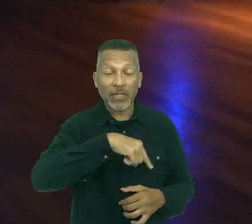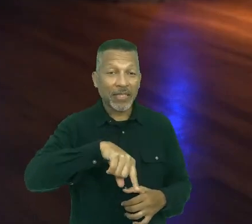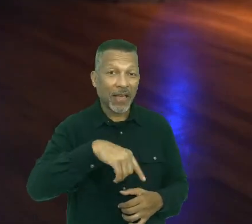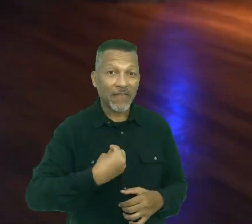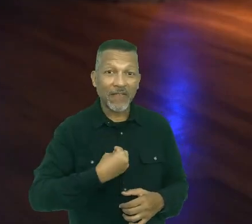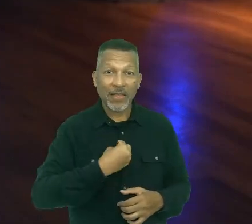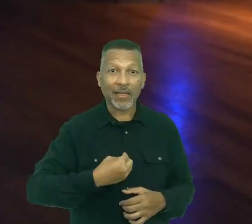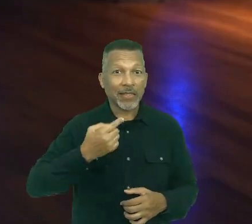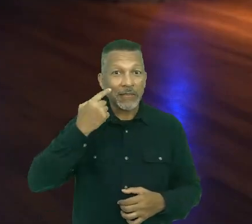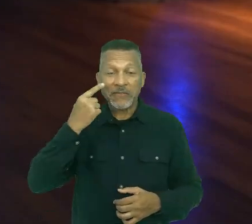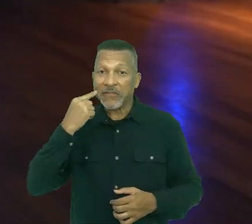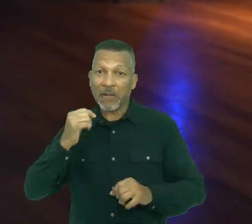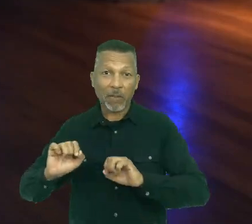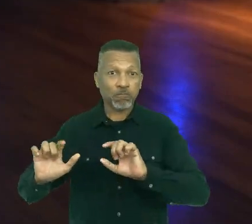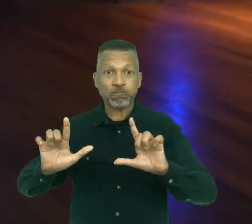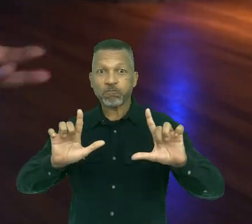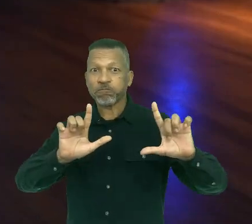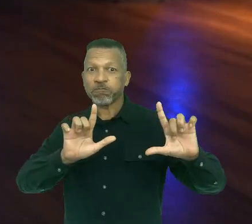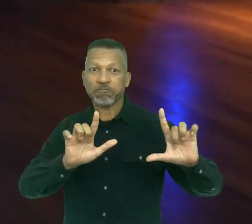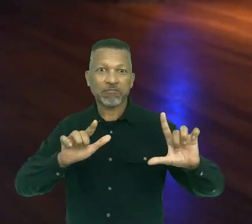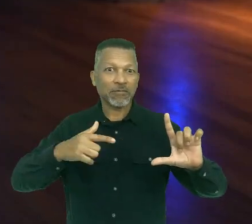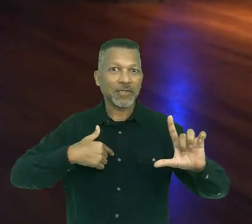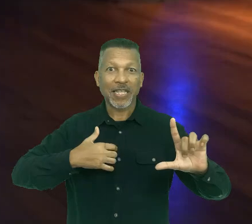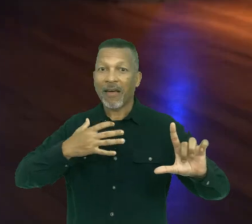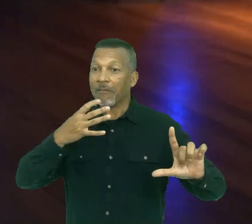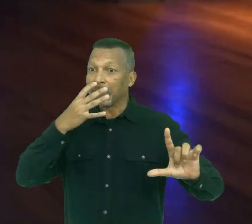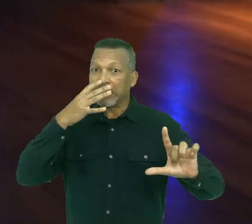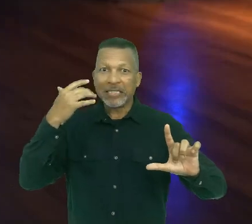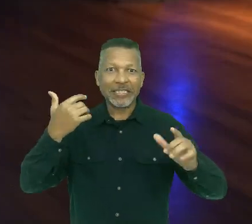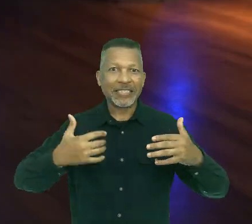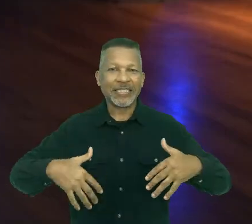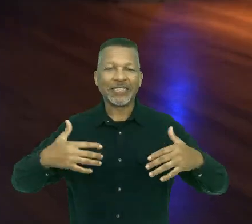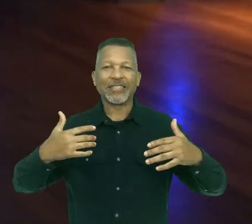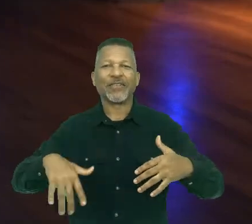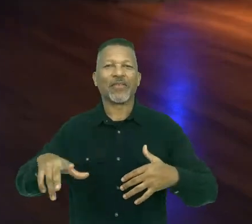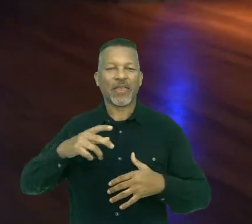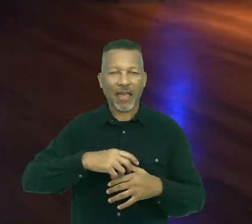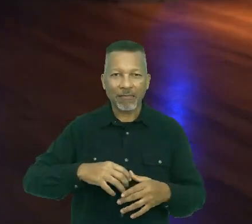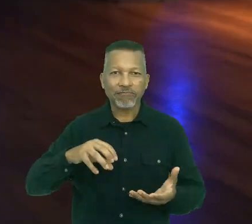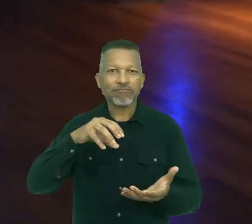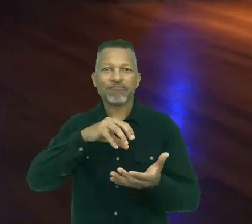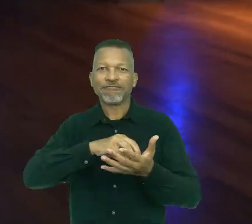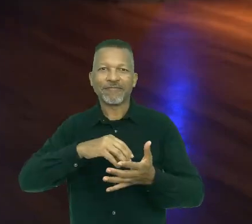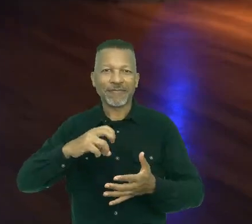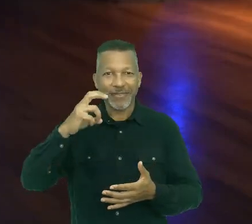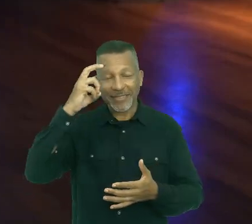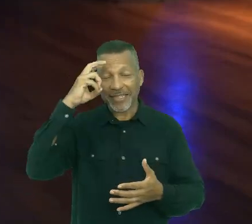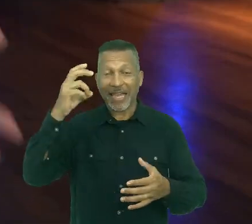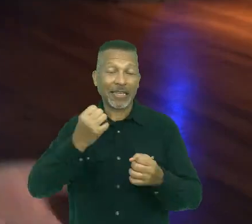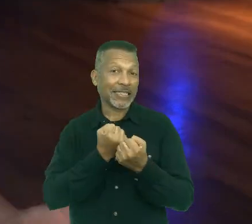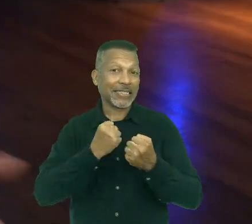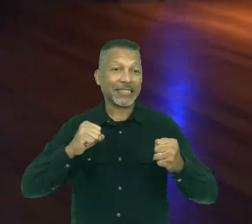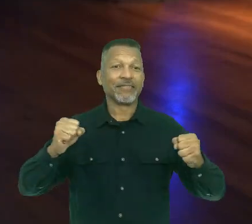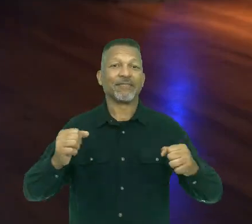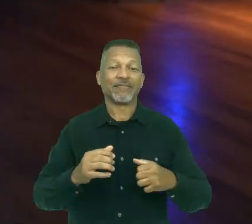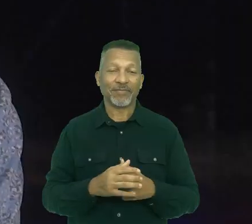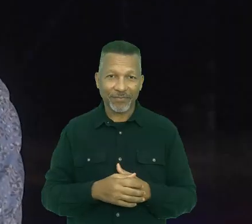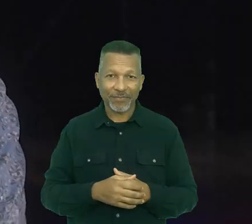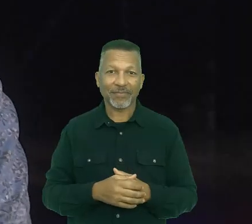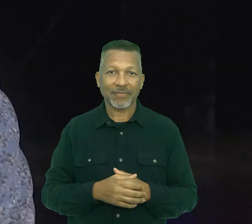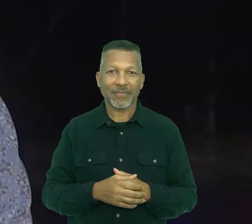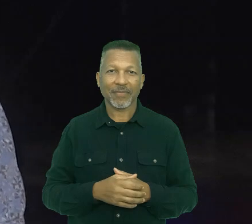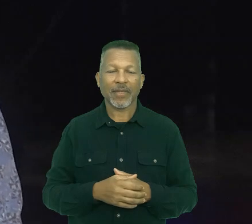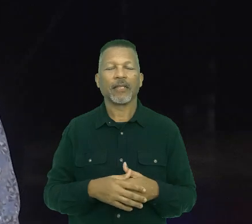está em cartaz no Centro Cultural de Minas. No Centro Cultural de Minas todo mundo quer vir, porque no Centro Cultural de Minas é grande, é potente, é grande. É aquilo.